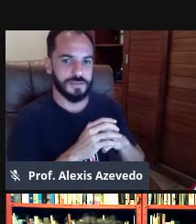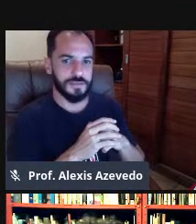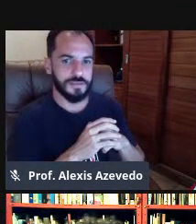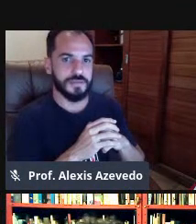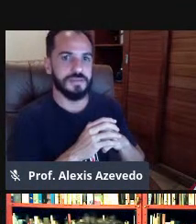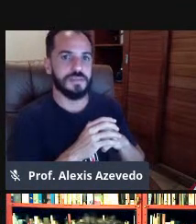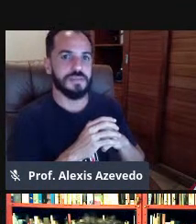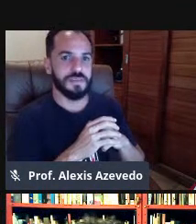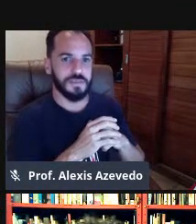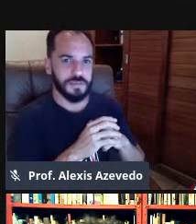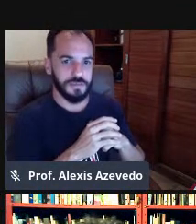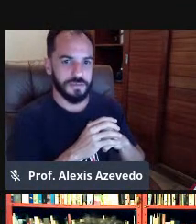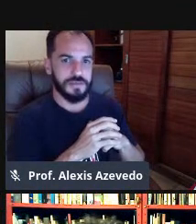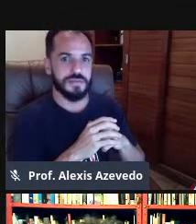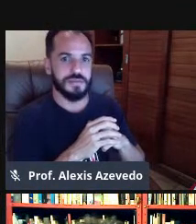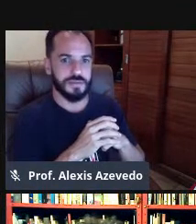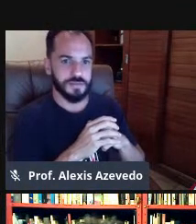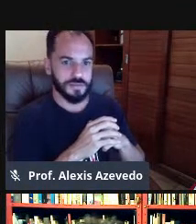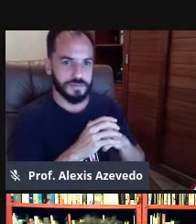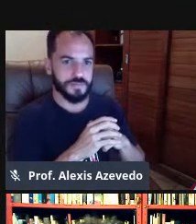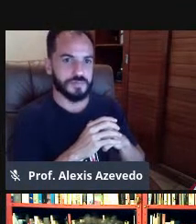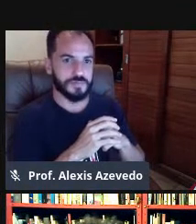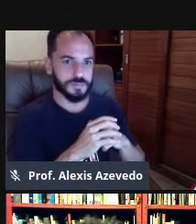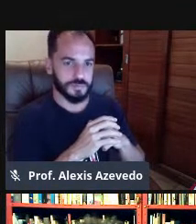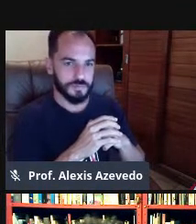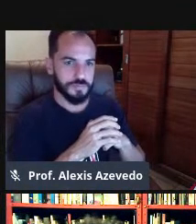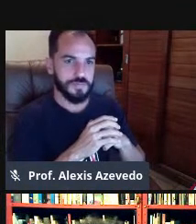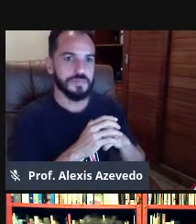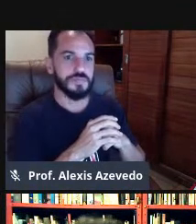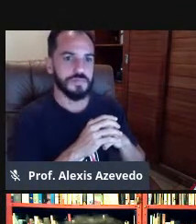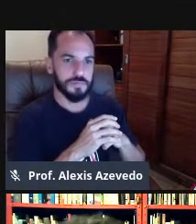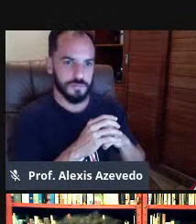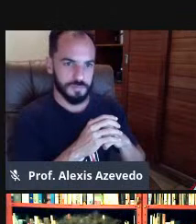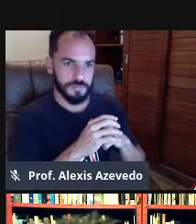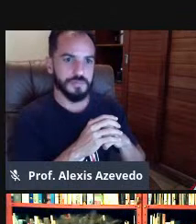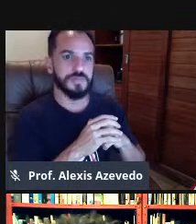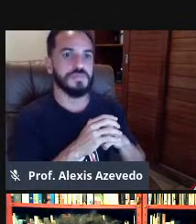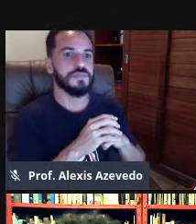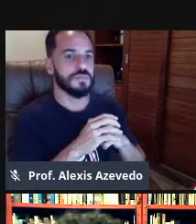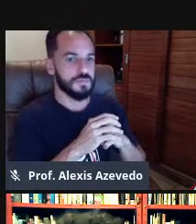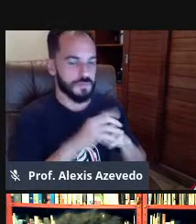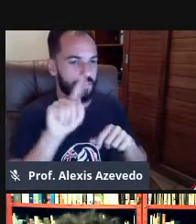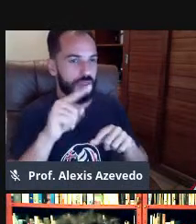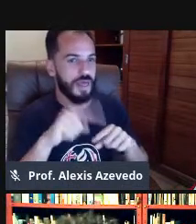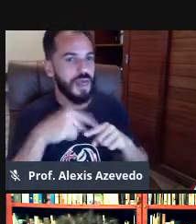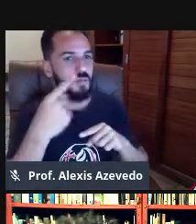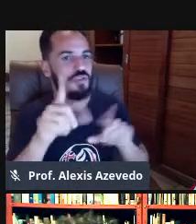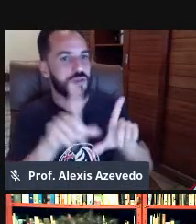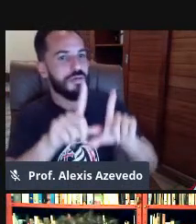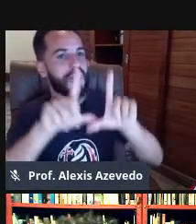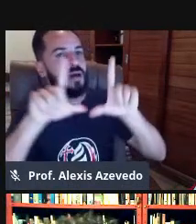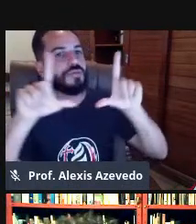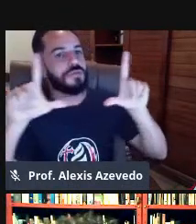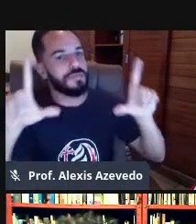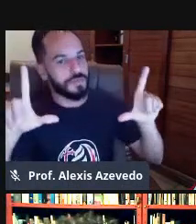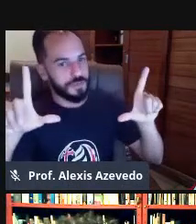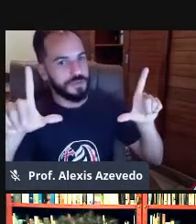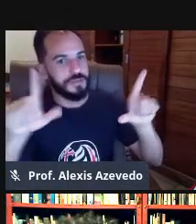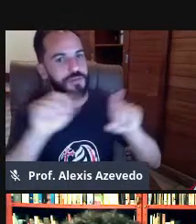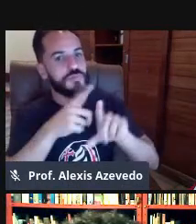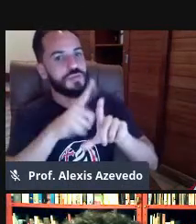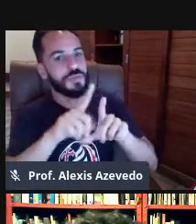Mostrando para vocês então um pouco mais amplo, né, porque pequeno não dava para ler, mas enfim, está aqui